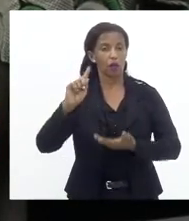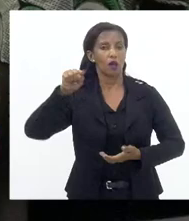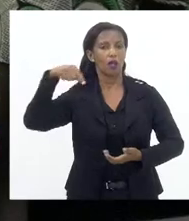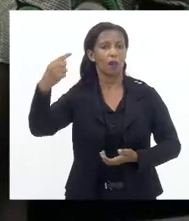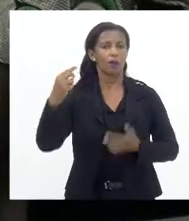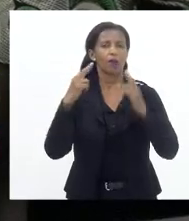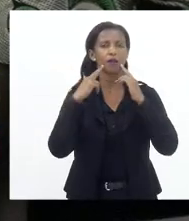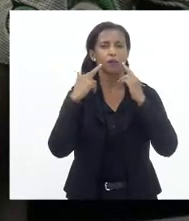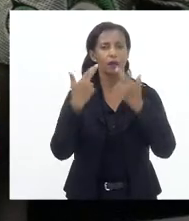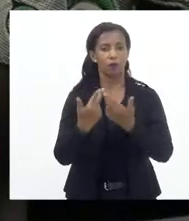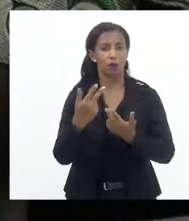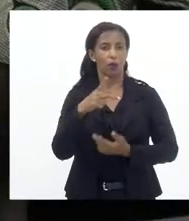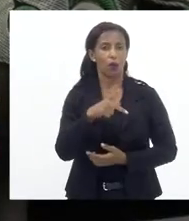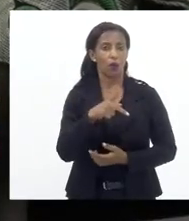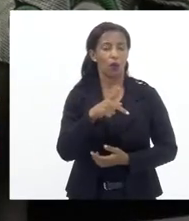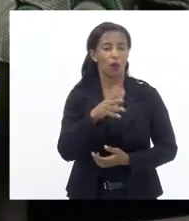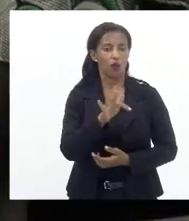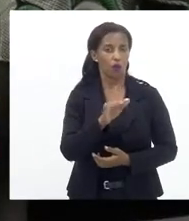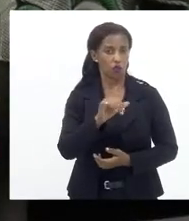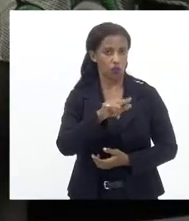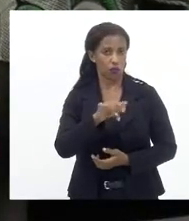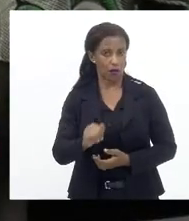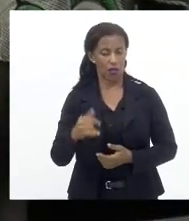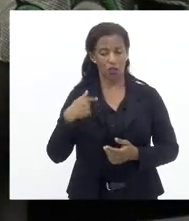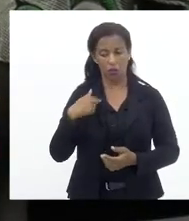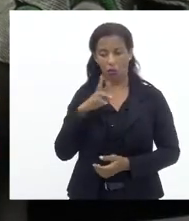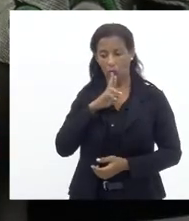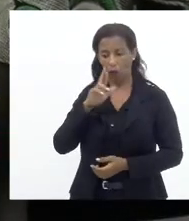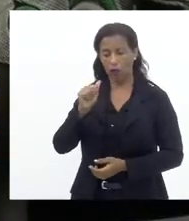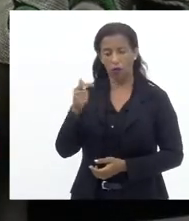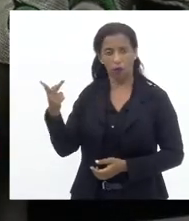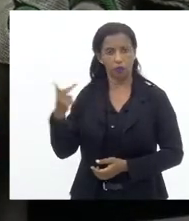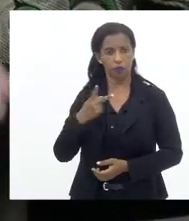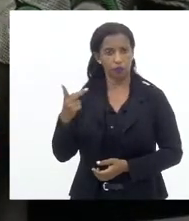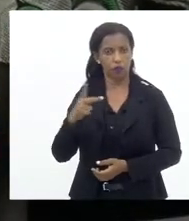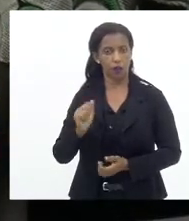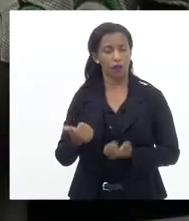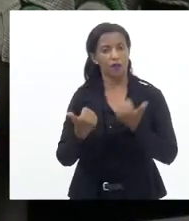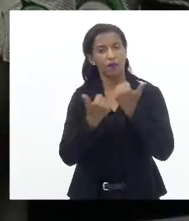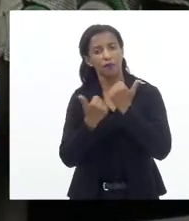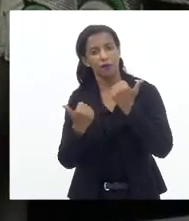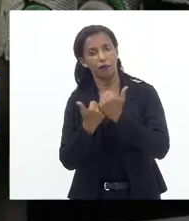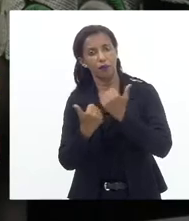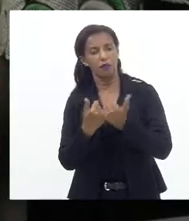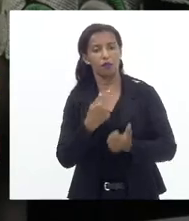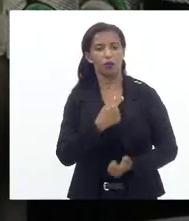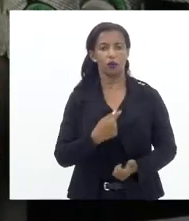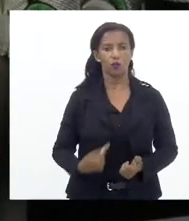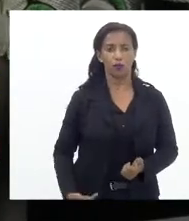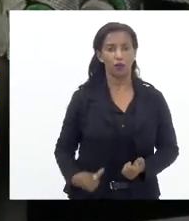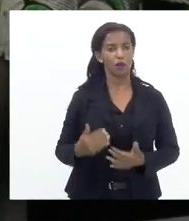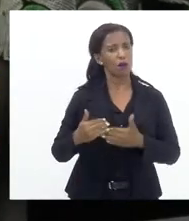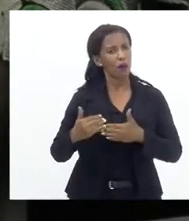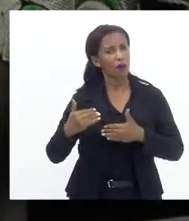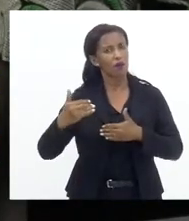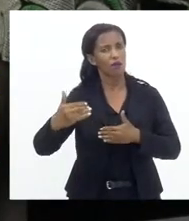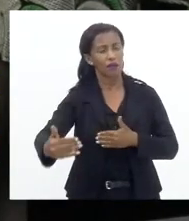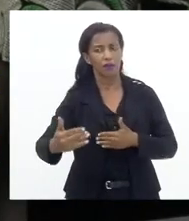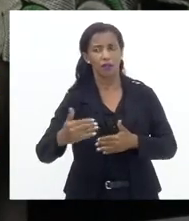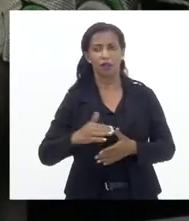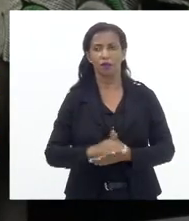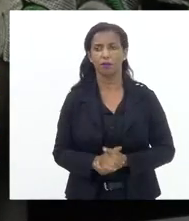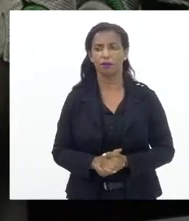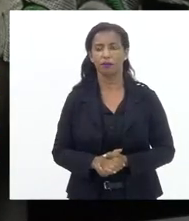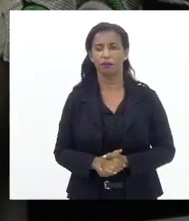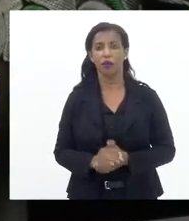próxima reunião com os pede eu e deputado Rodrigo Amorim que além de vice-líder do governo é o presidente da Comissão de servidores avançasse nos